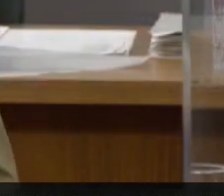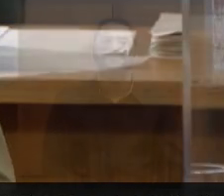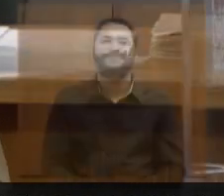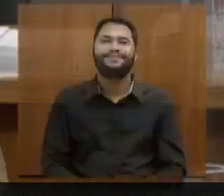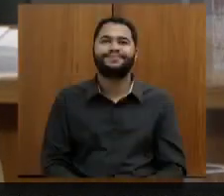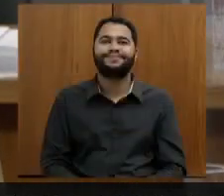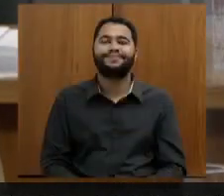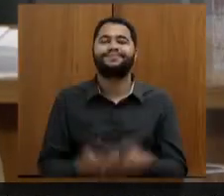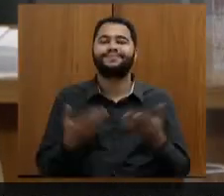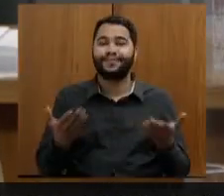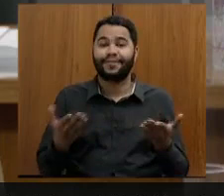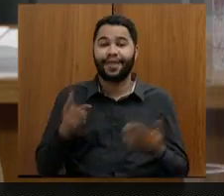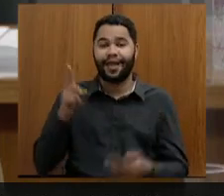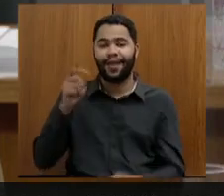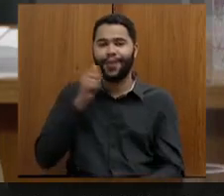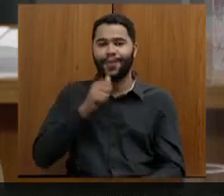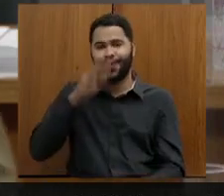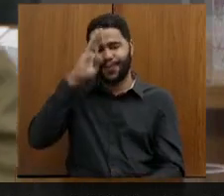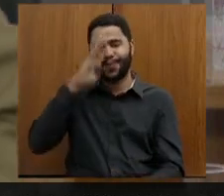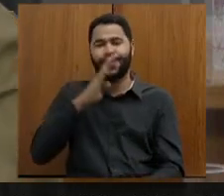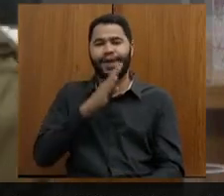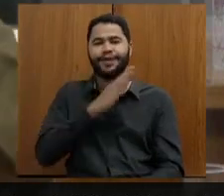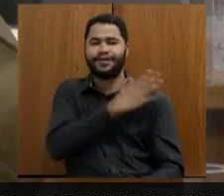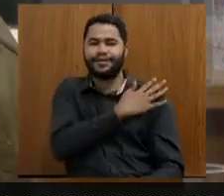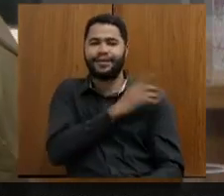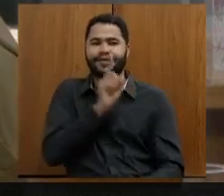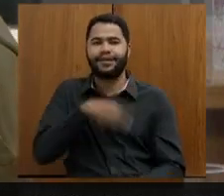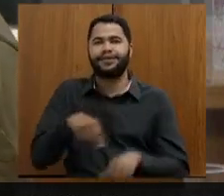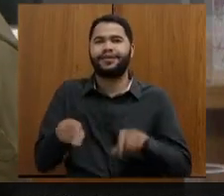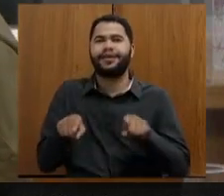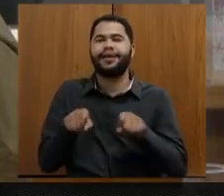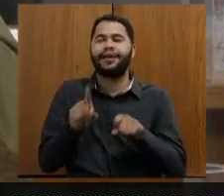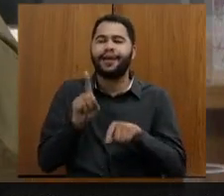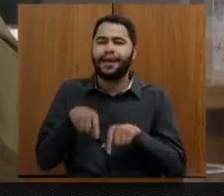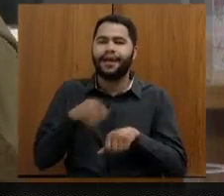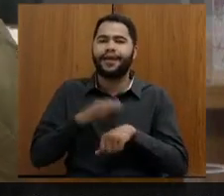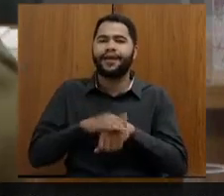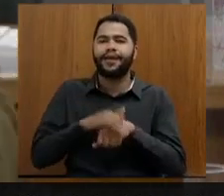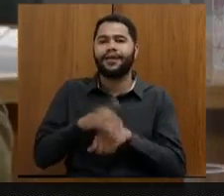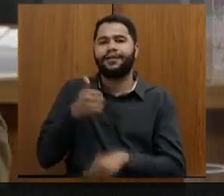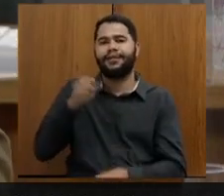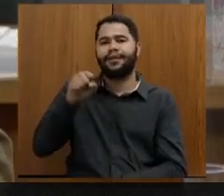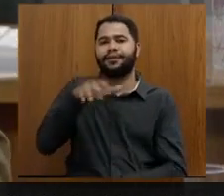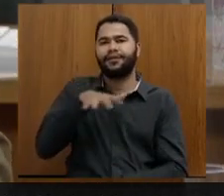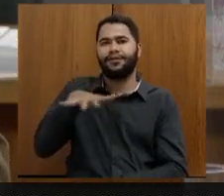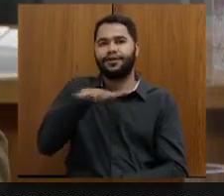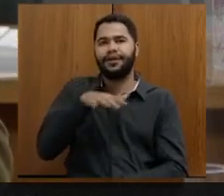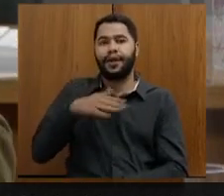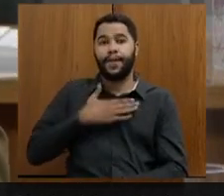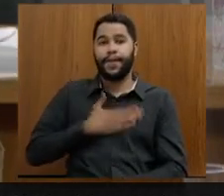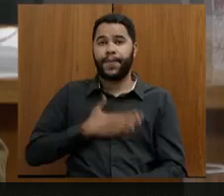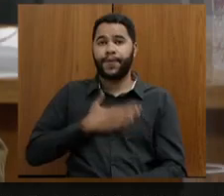e essa é só sarjeta é a nossa da nossa da 18ª região de Poços de Caldas e a gente pediu